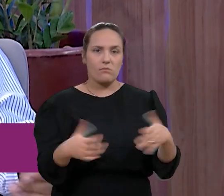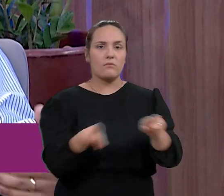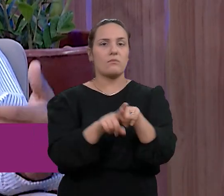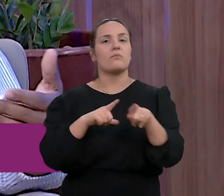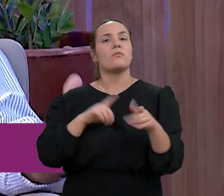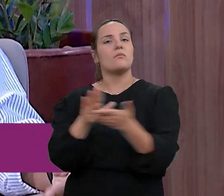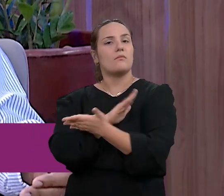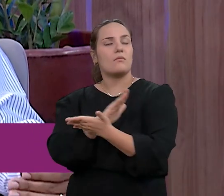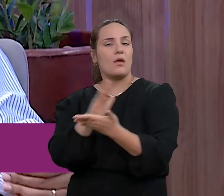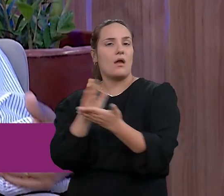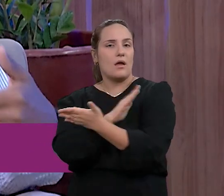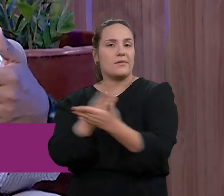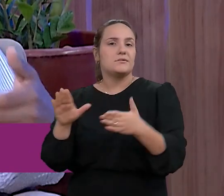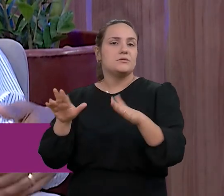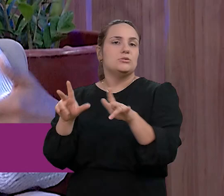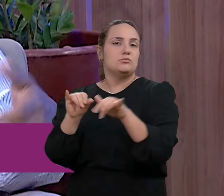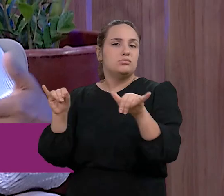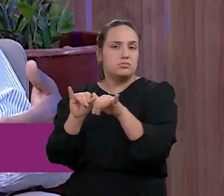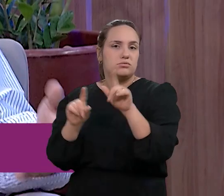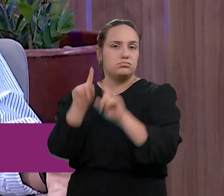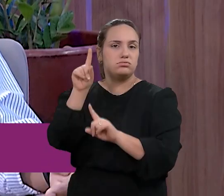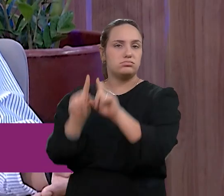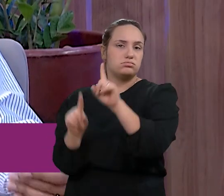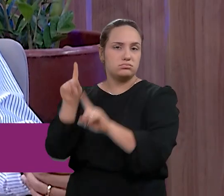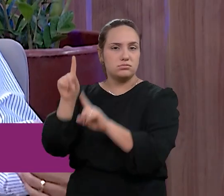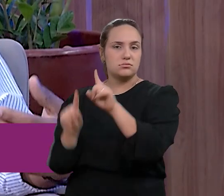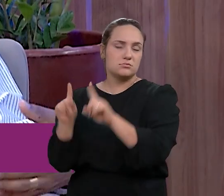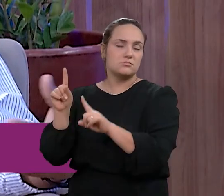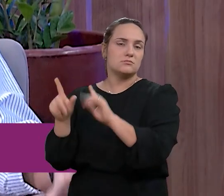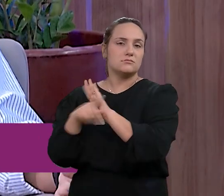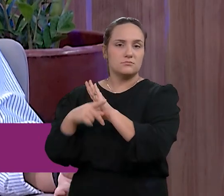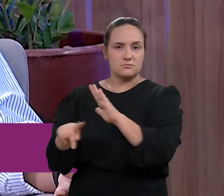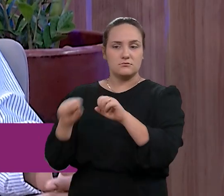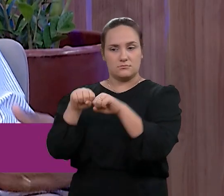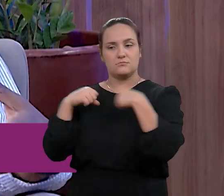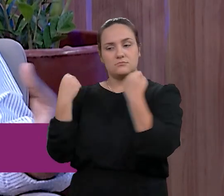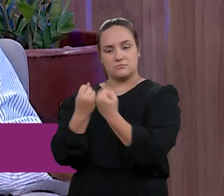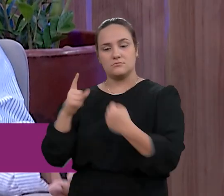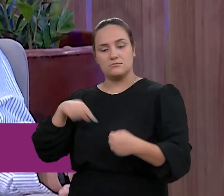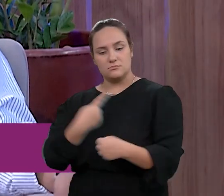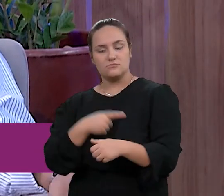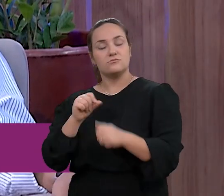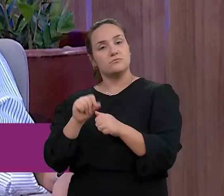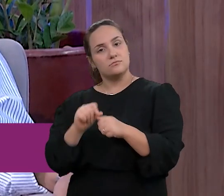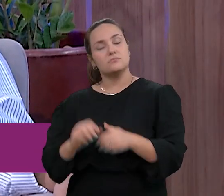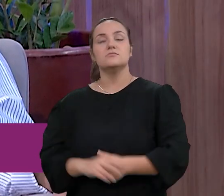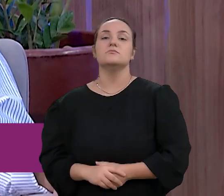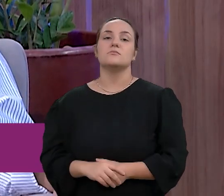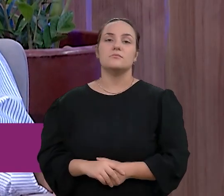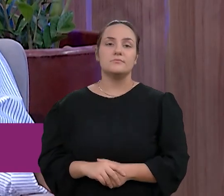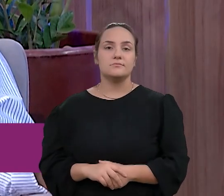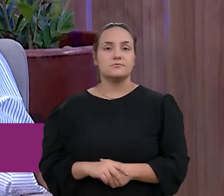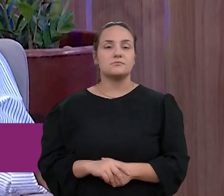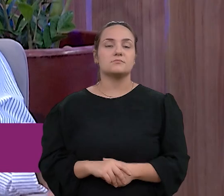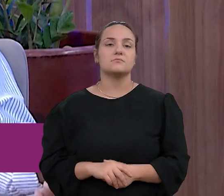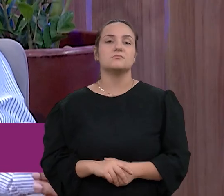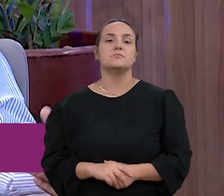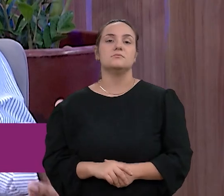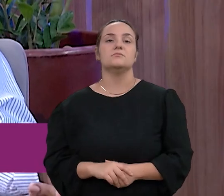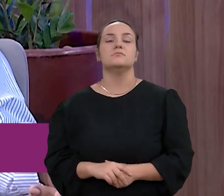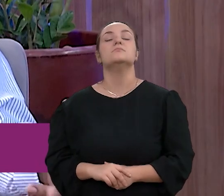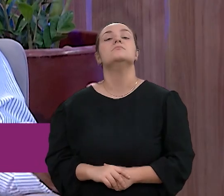completas alguns dados alguns registros dessa questão nos seminários que estamos fazendo Brasil afora